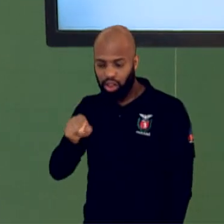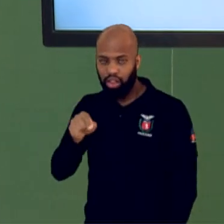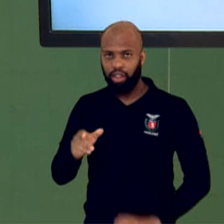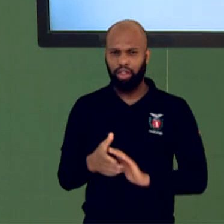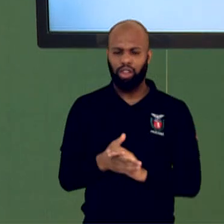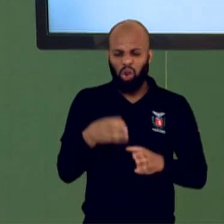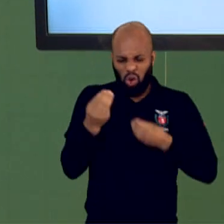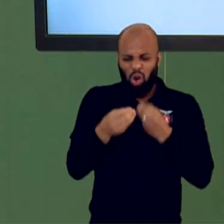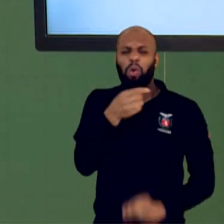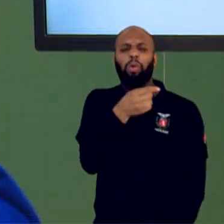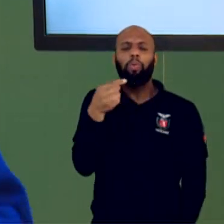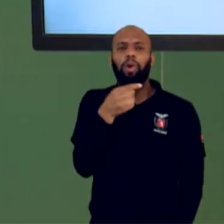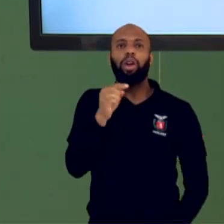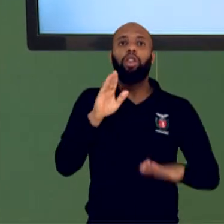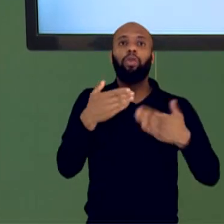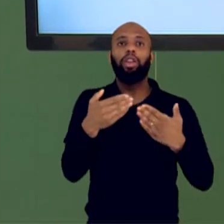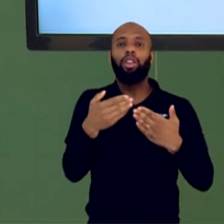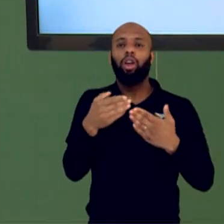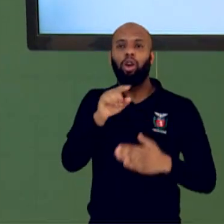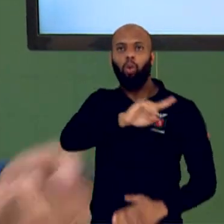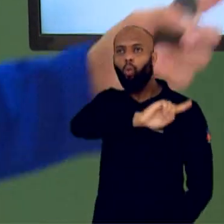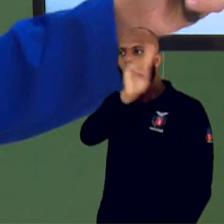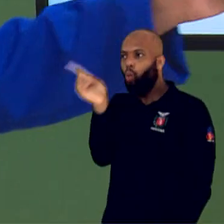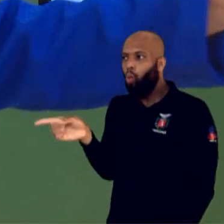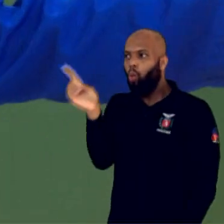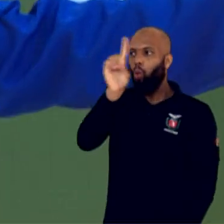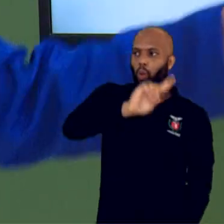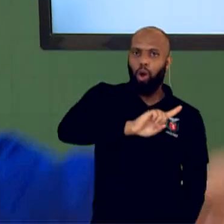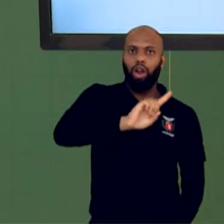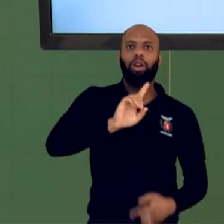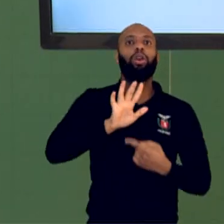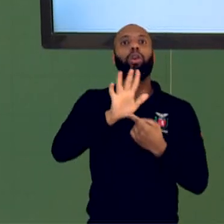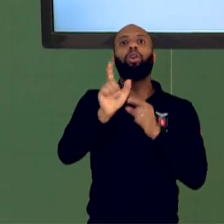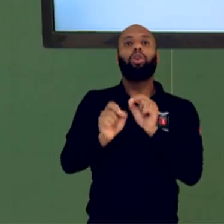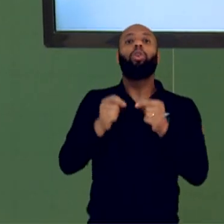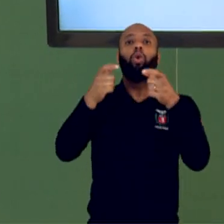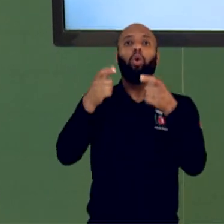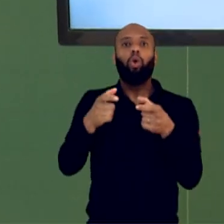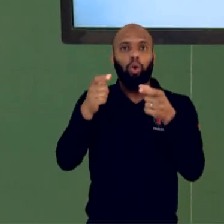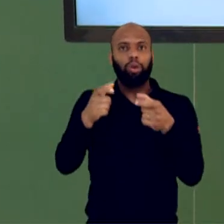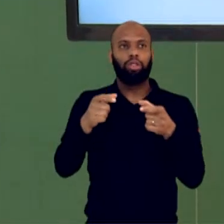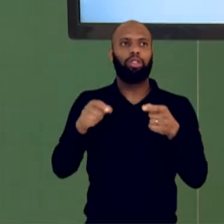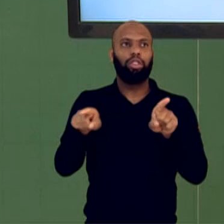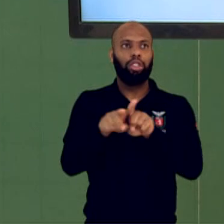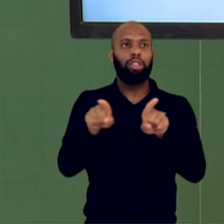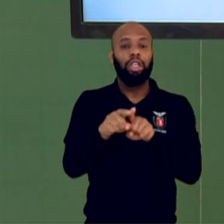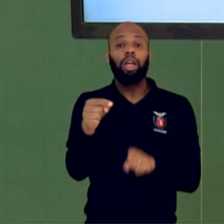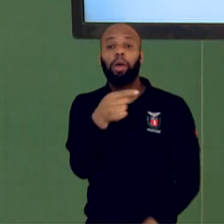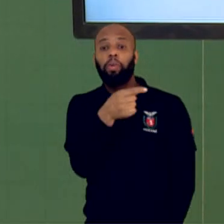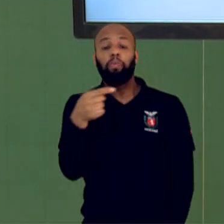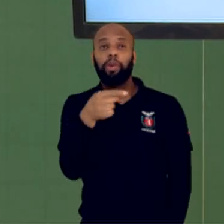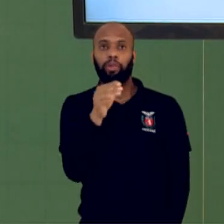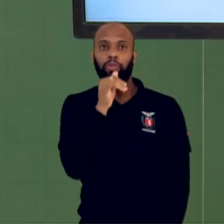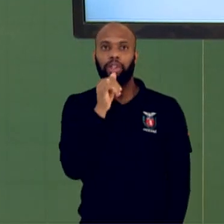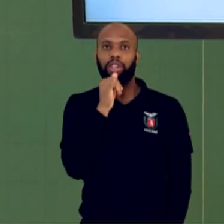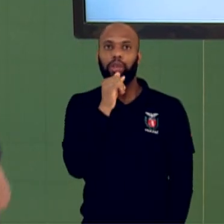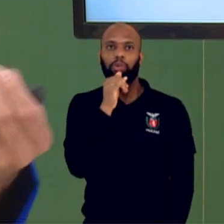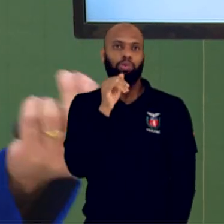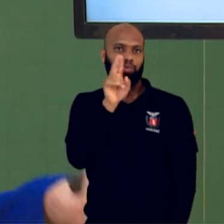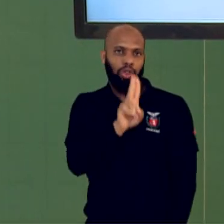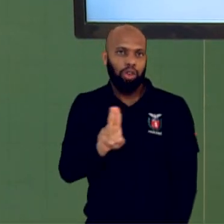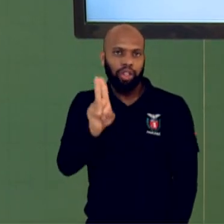O arco, ele indica um movimento, né? E o sinal negativo na frente indica o quê? Que ao invés da gente usar aquele